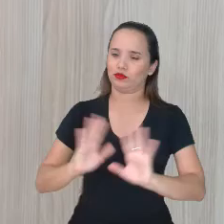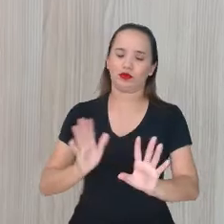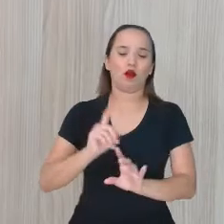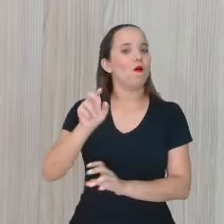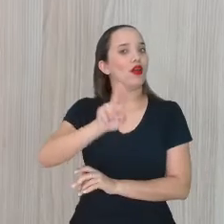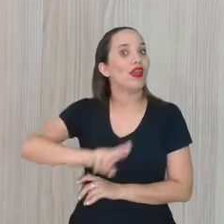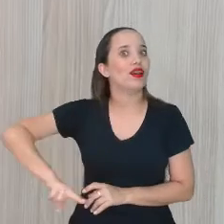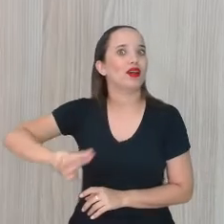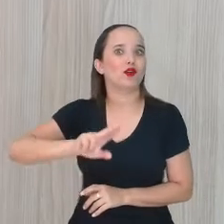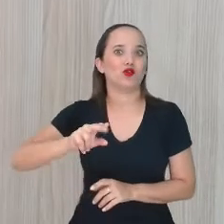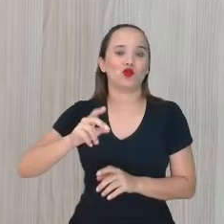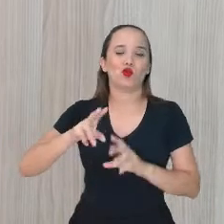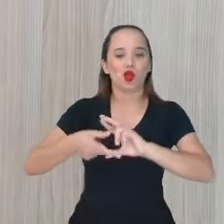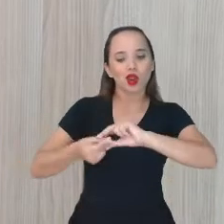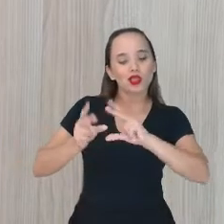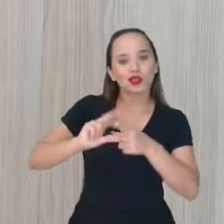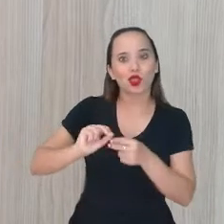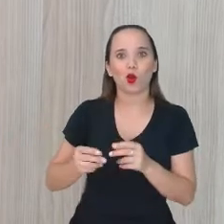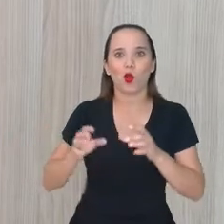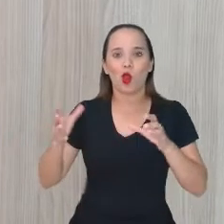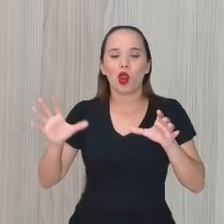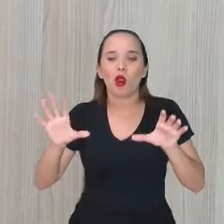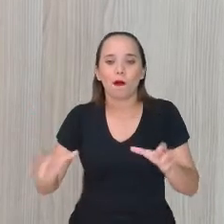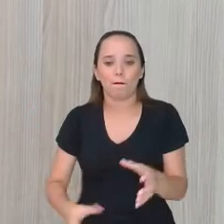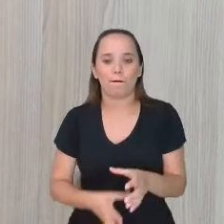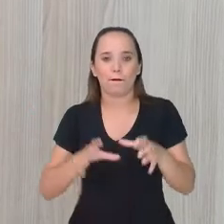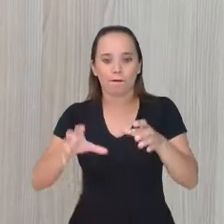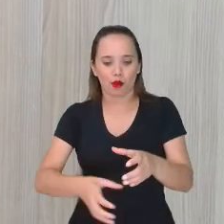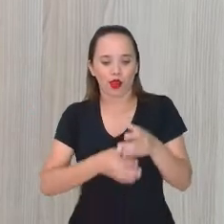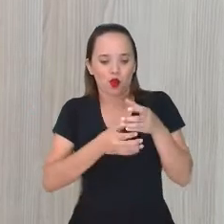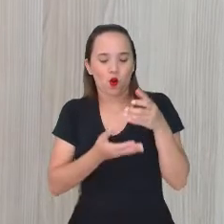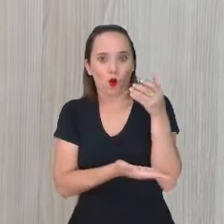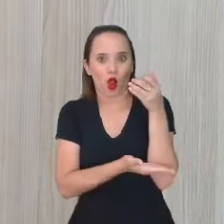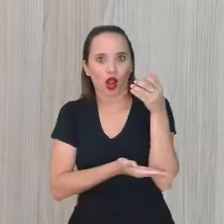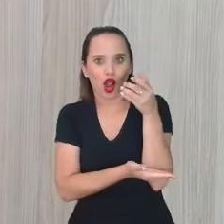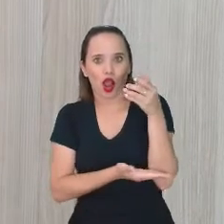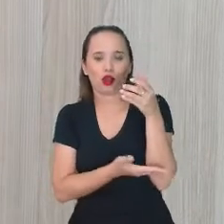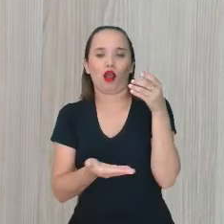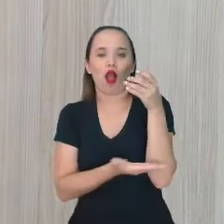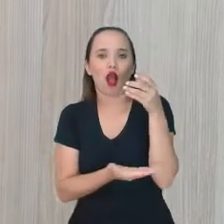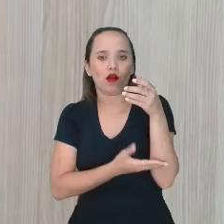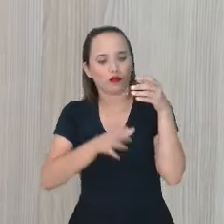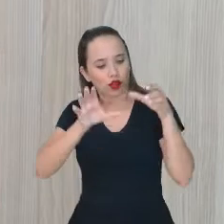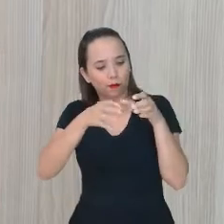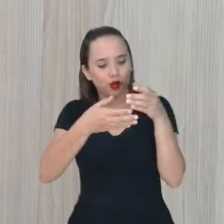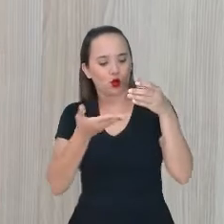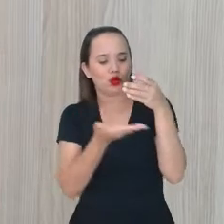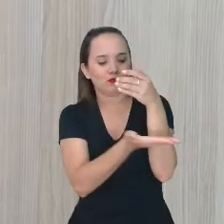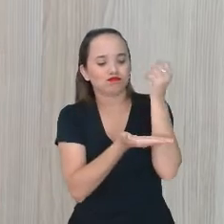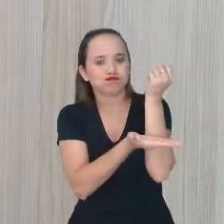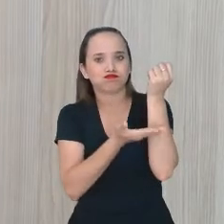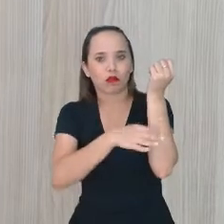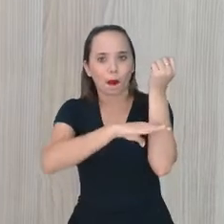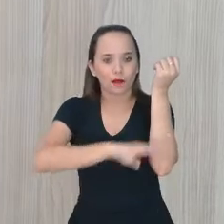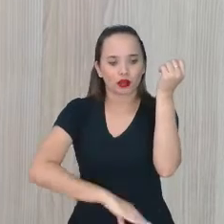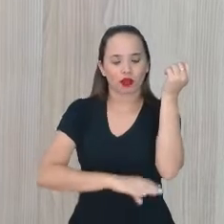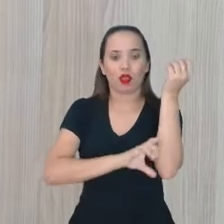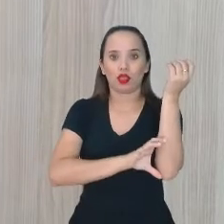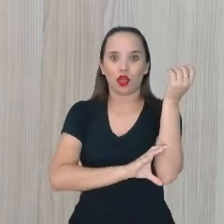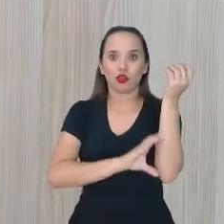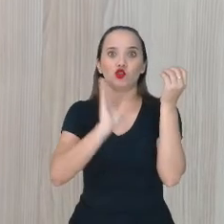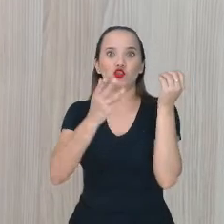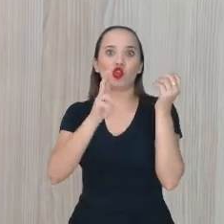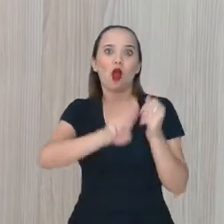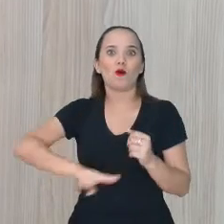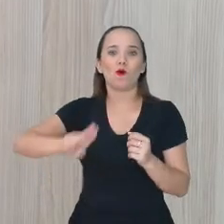da garrafa, aí a parte de baixo, né, que fica o apoio do fundo, já serve para ele colocar dentro do balde e fazer o processo